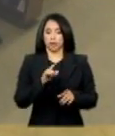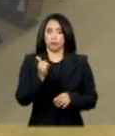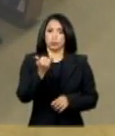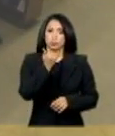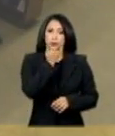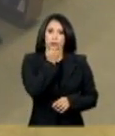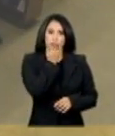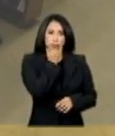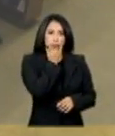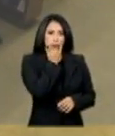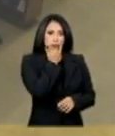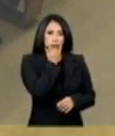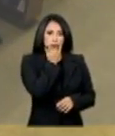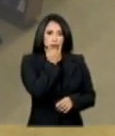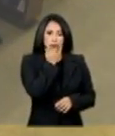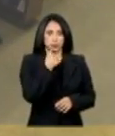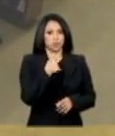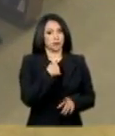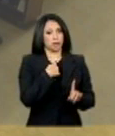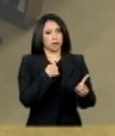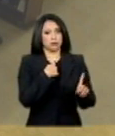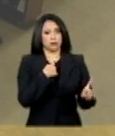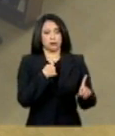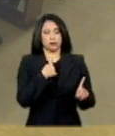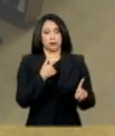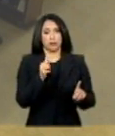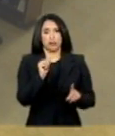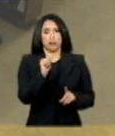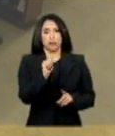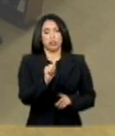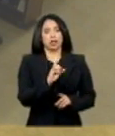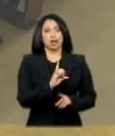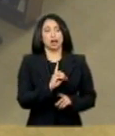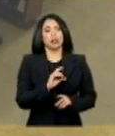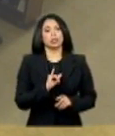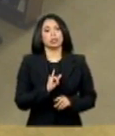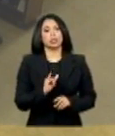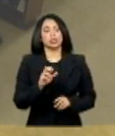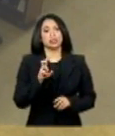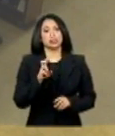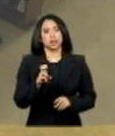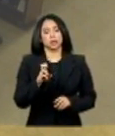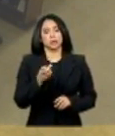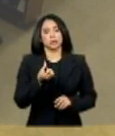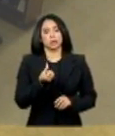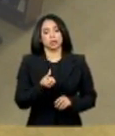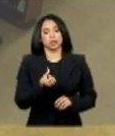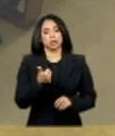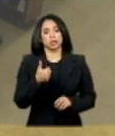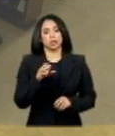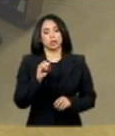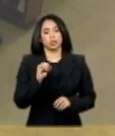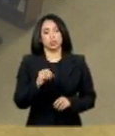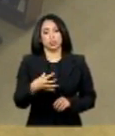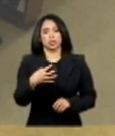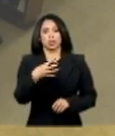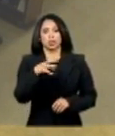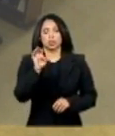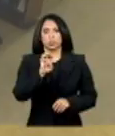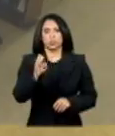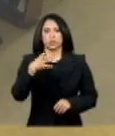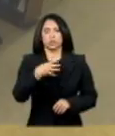não é a bahia é a de é a desde 5610 da bahia é da gerente